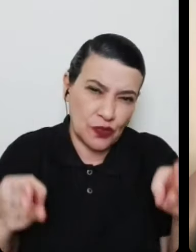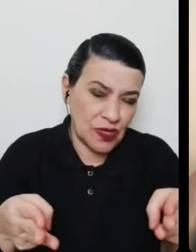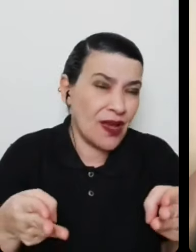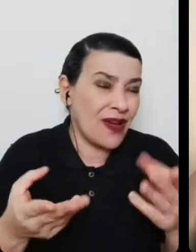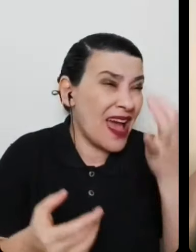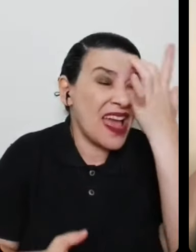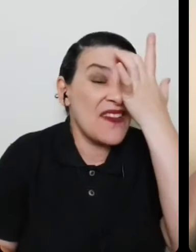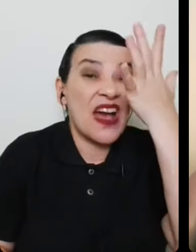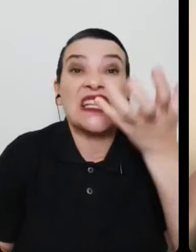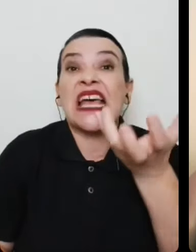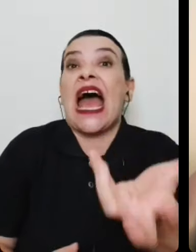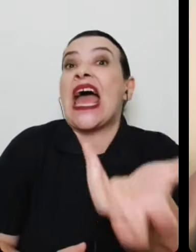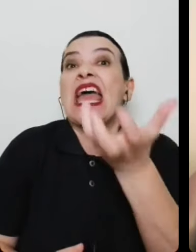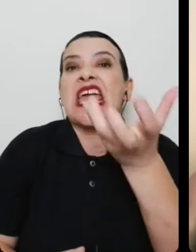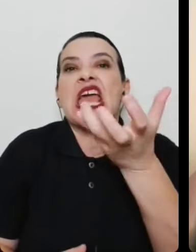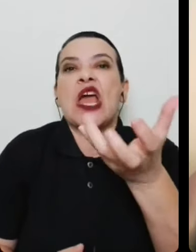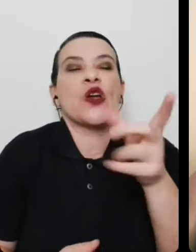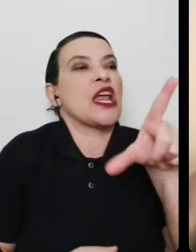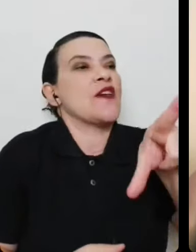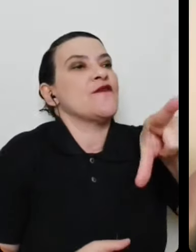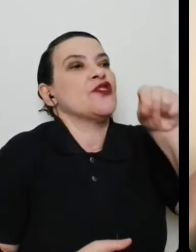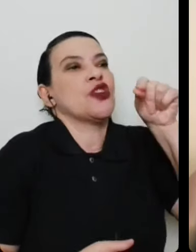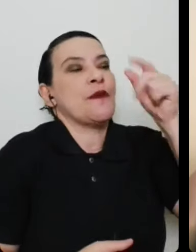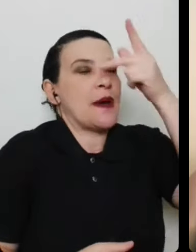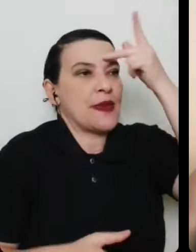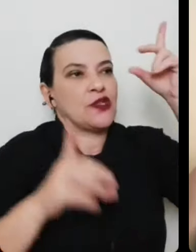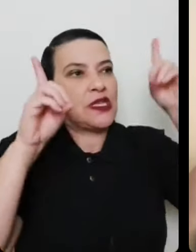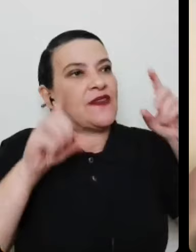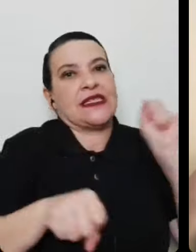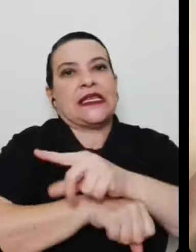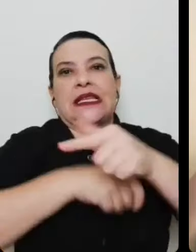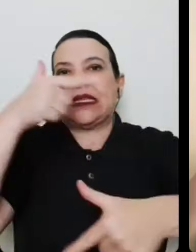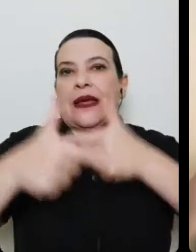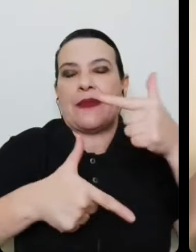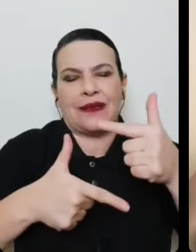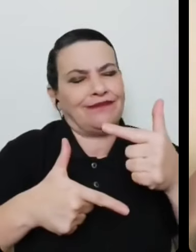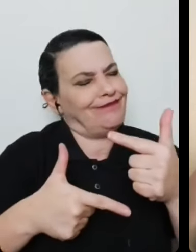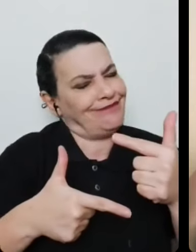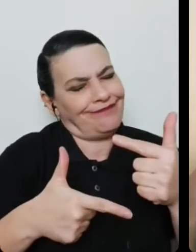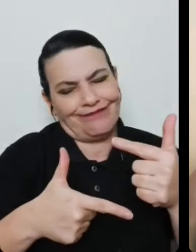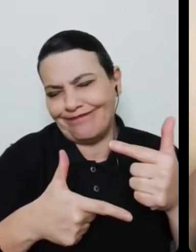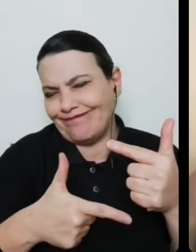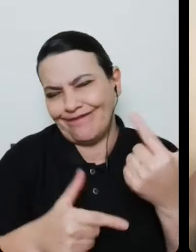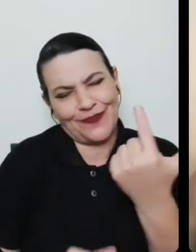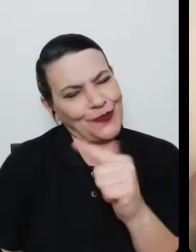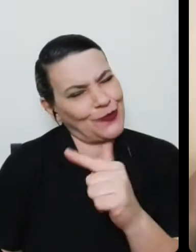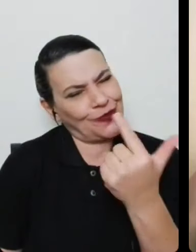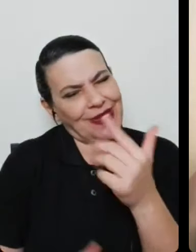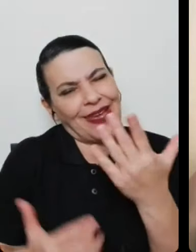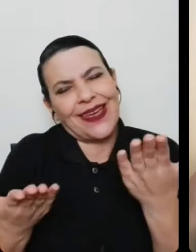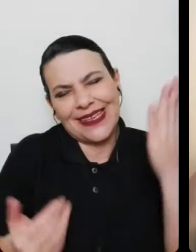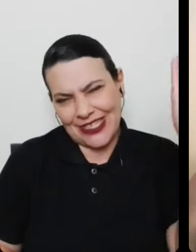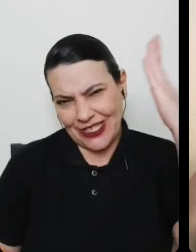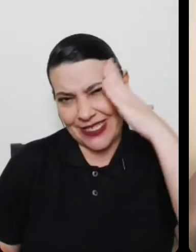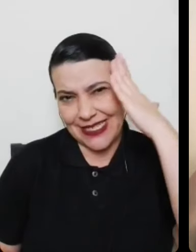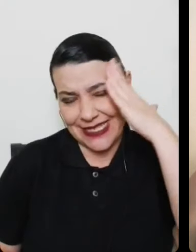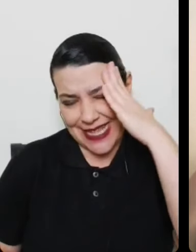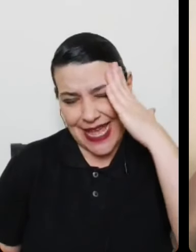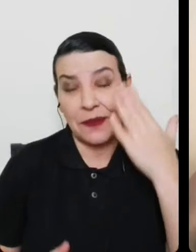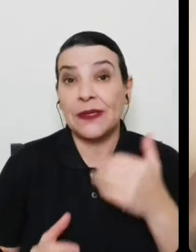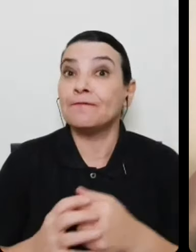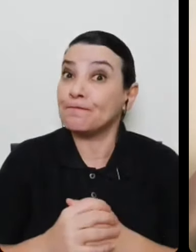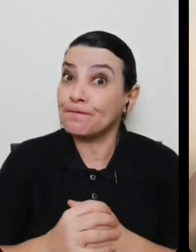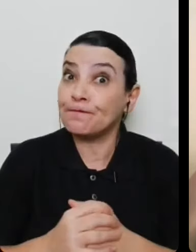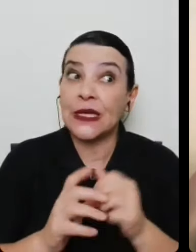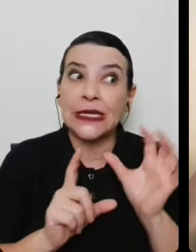simples assim, ah, eu quero e vou contratar amanhã. Não é simples, a gente sabe que não é. Mas a pressão,